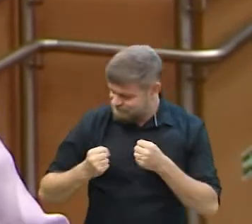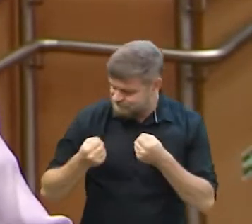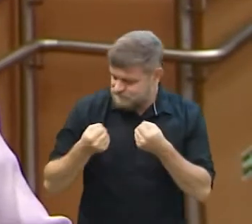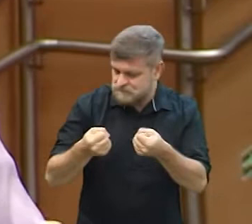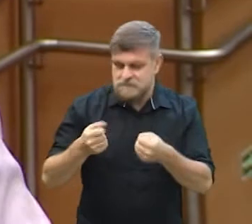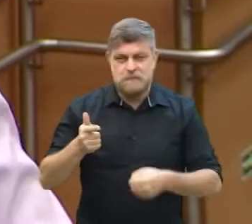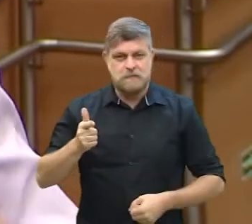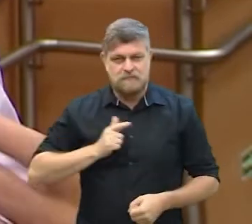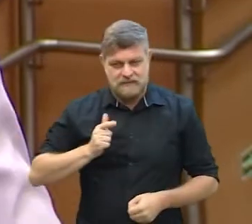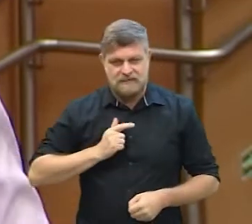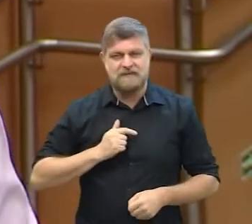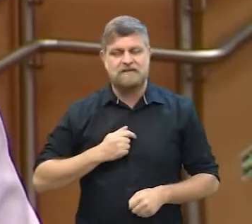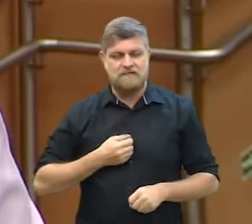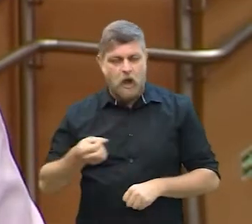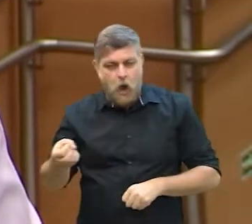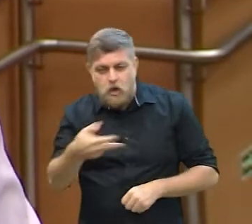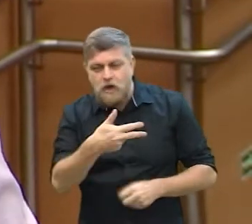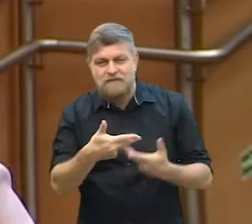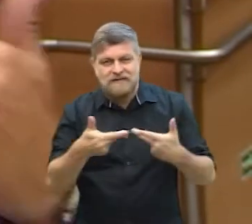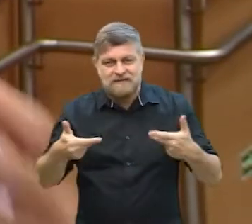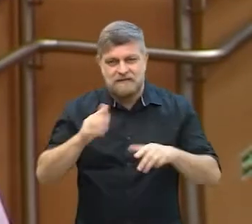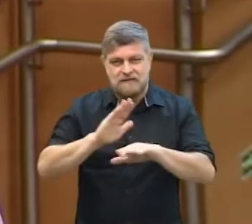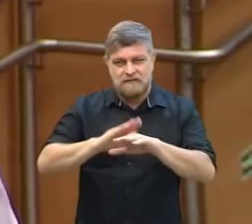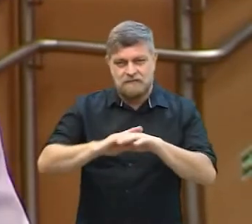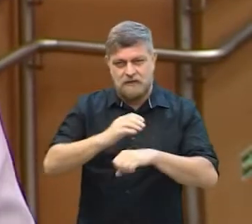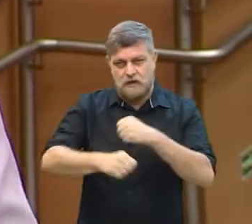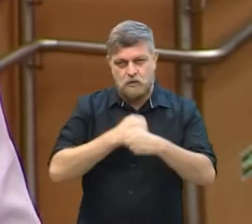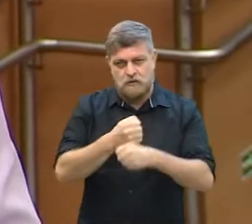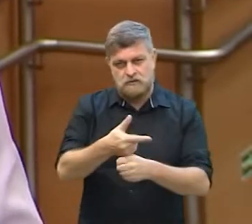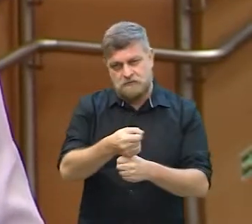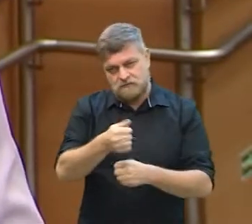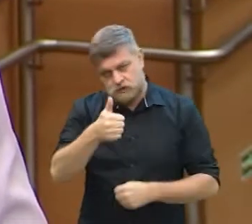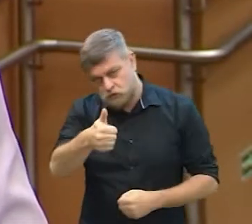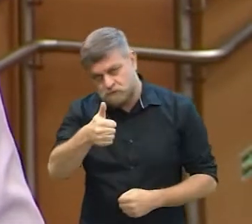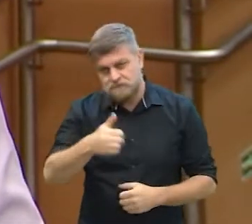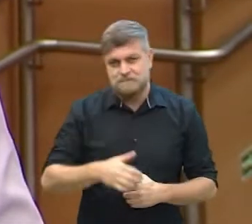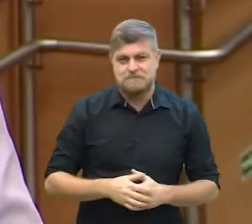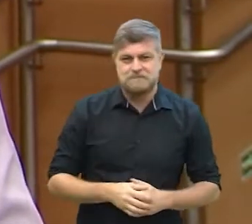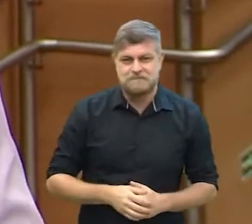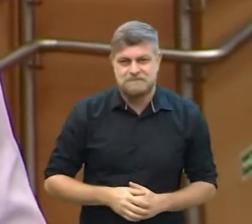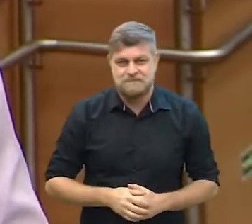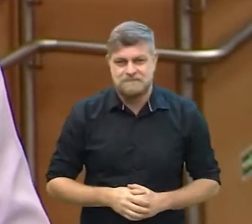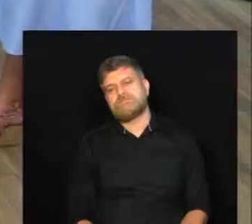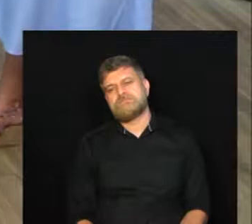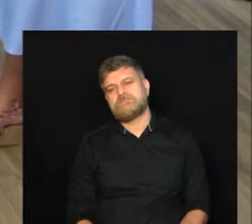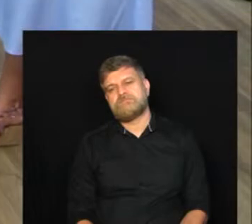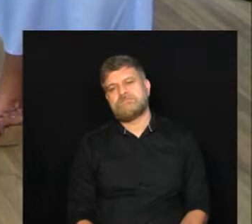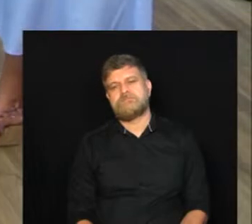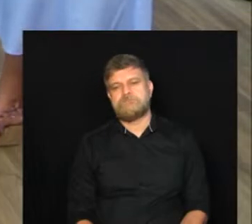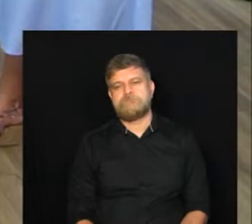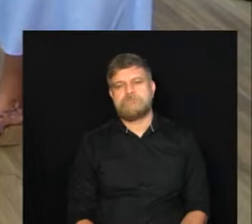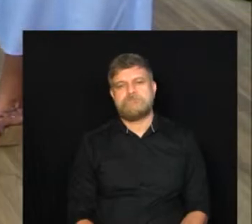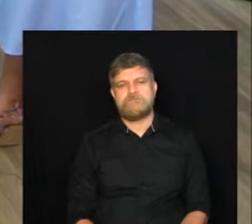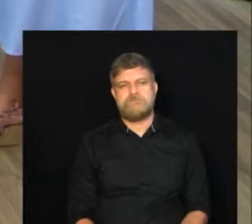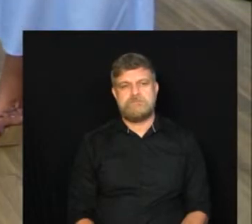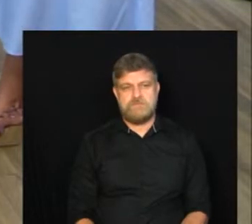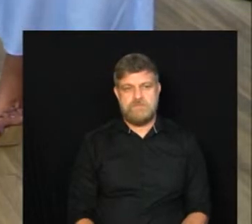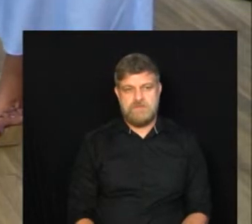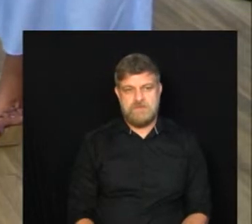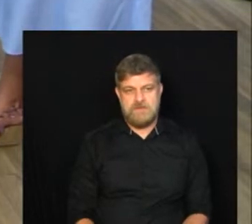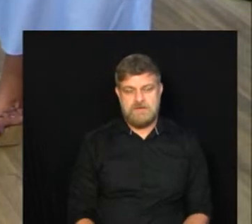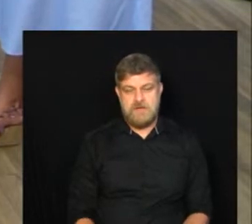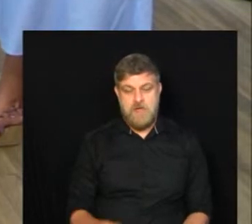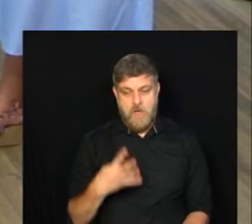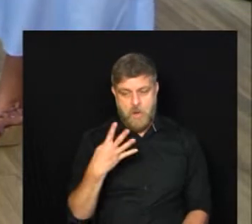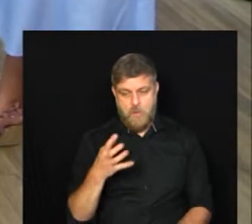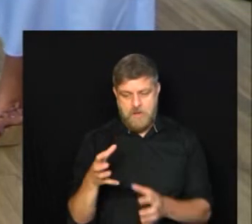uma comissão cheia de gás e que traremos muitas novidades aí ao longo de 2021. Atualizamos mais